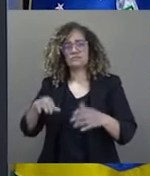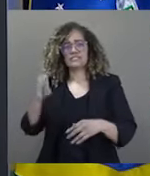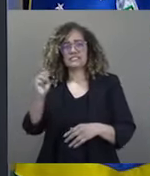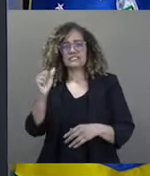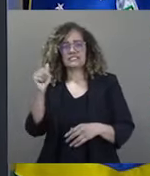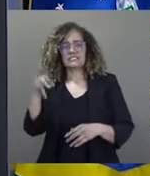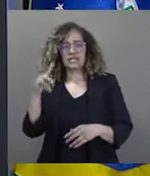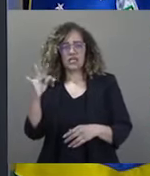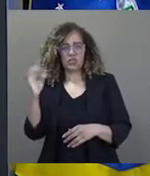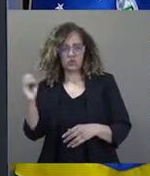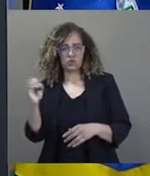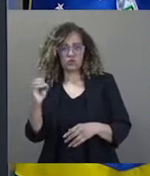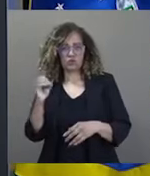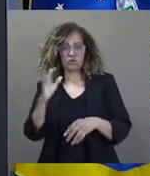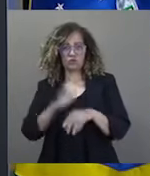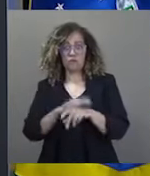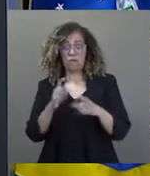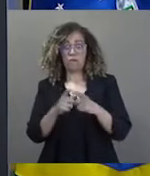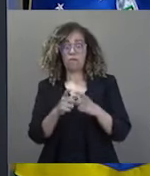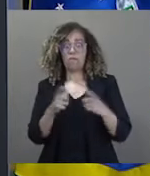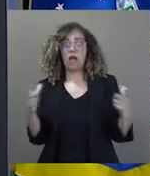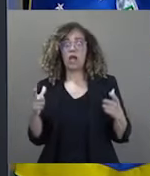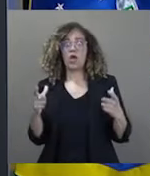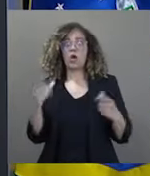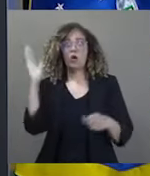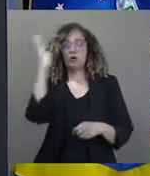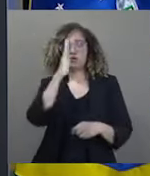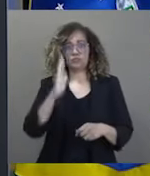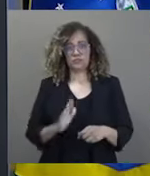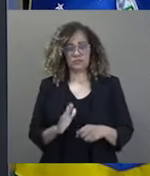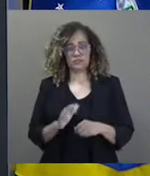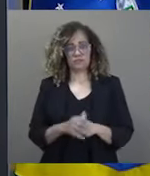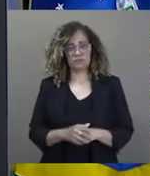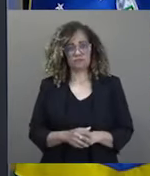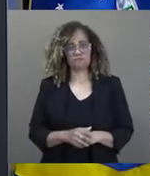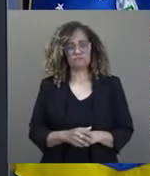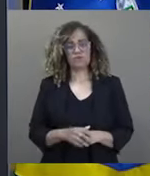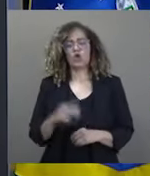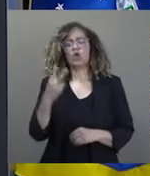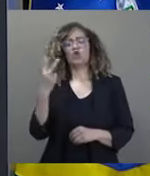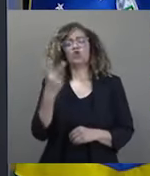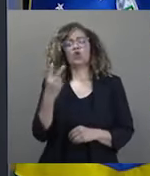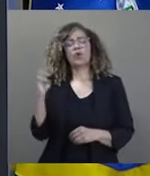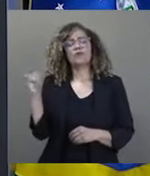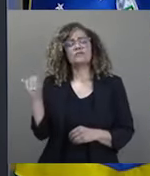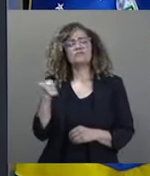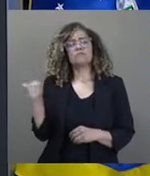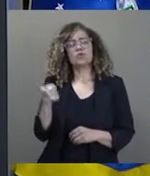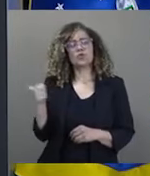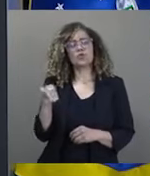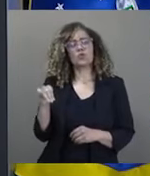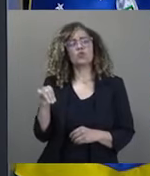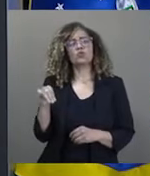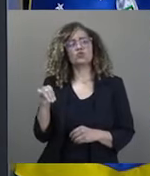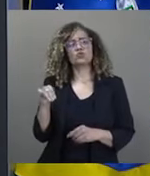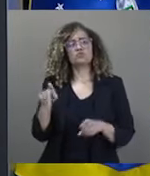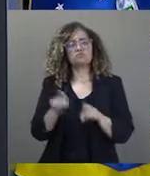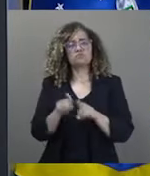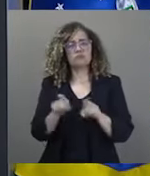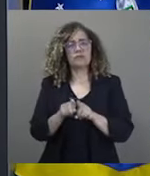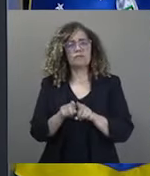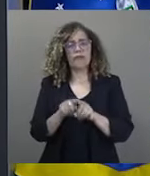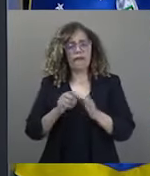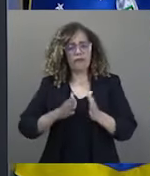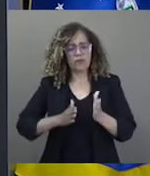será reduzido para 2 minutos em percurso que por rodovia leva